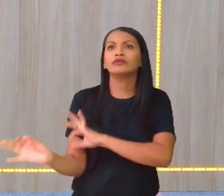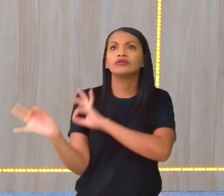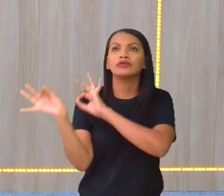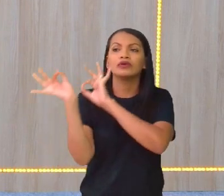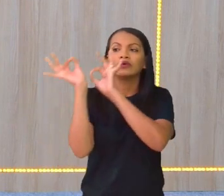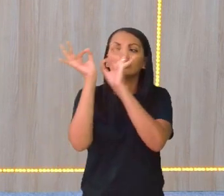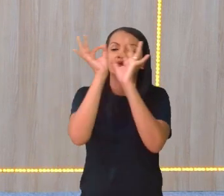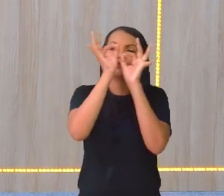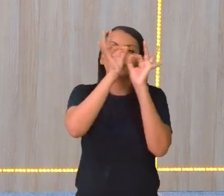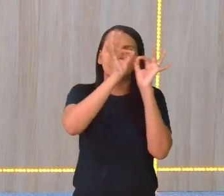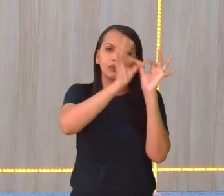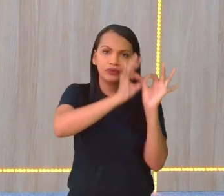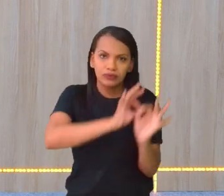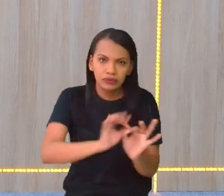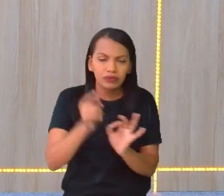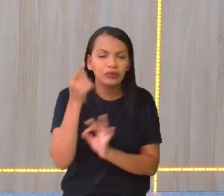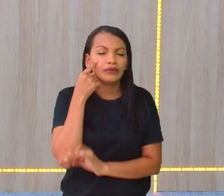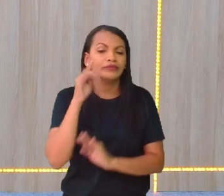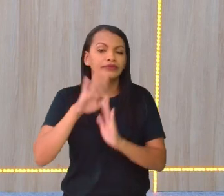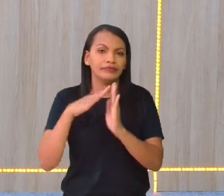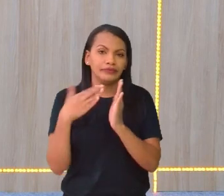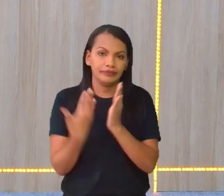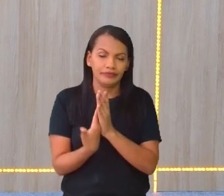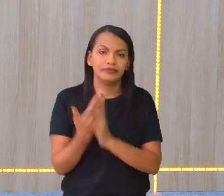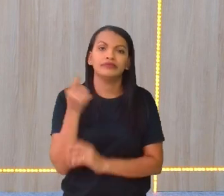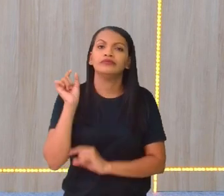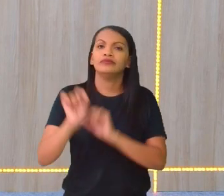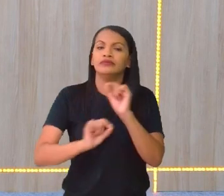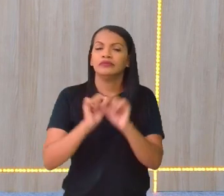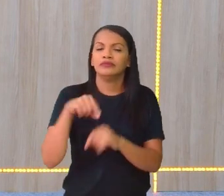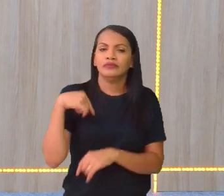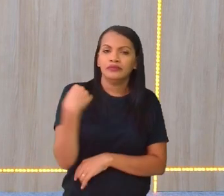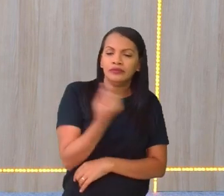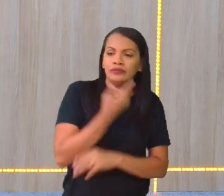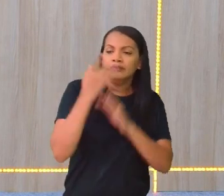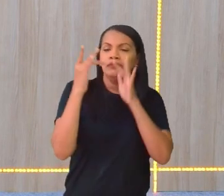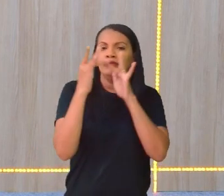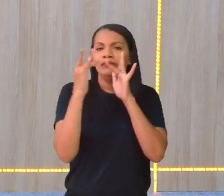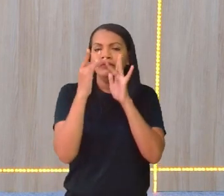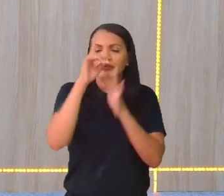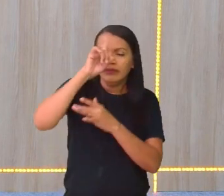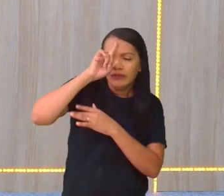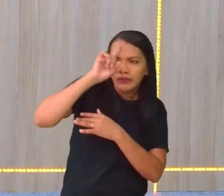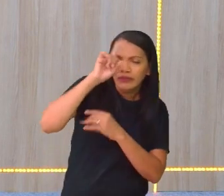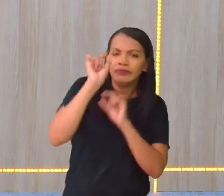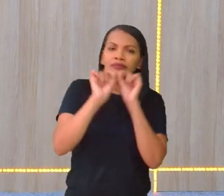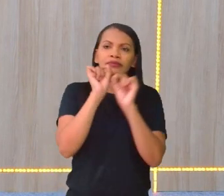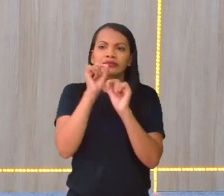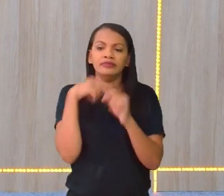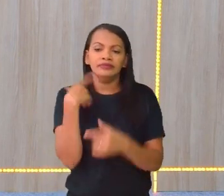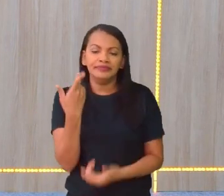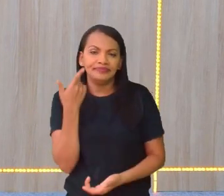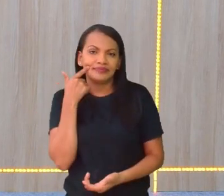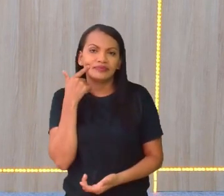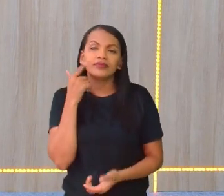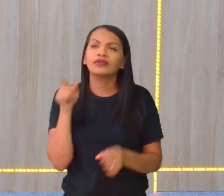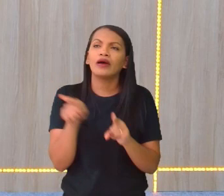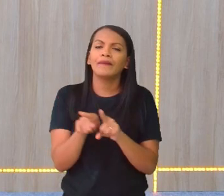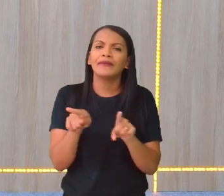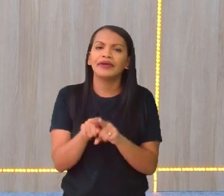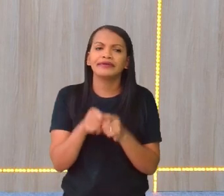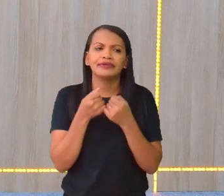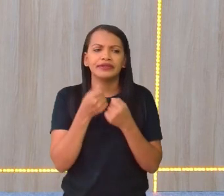uma programação escolar, não é? Que é o nosso contato diário, ou até mesmo uma